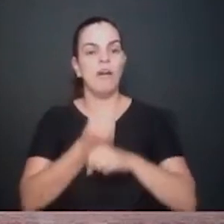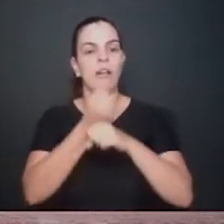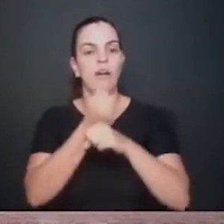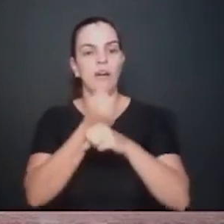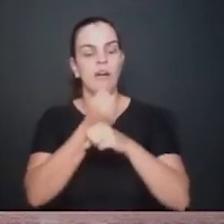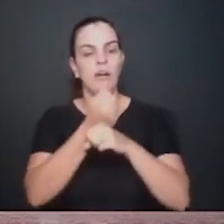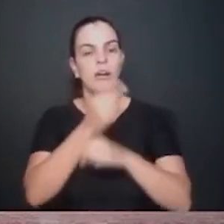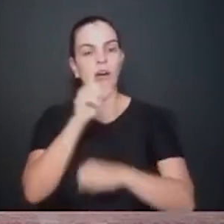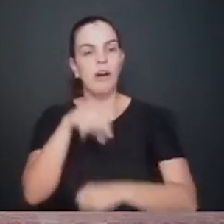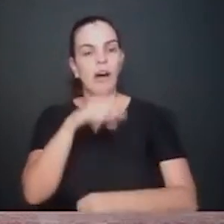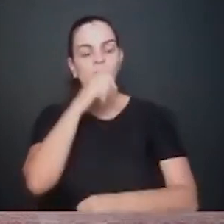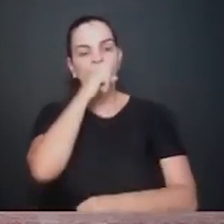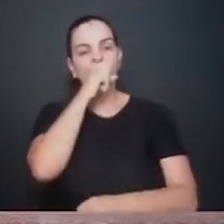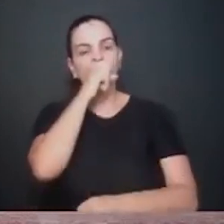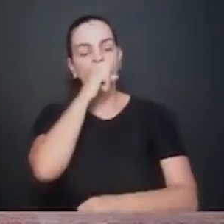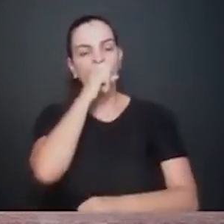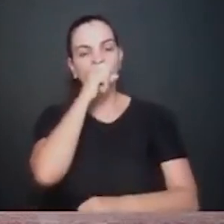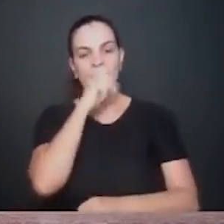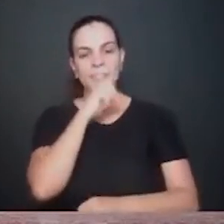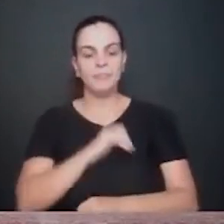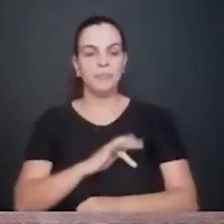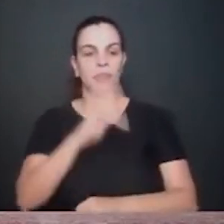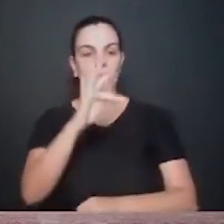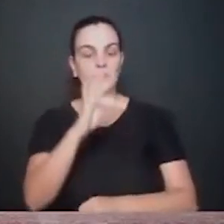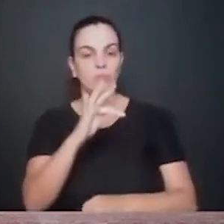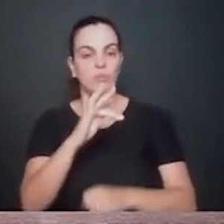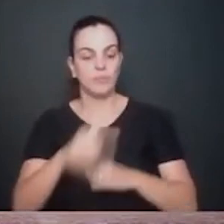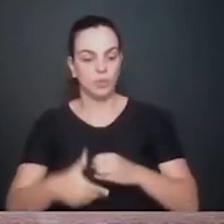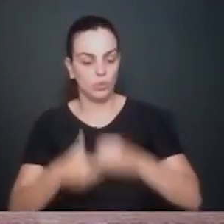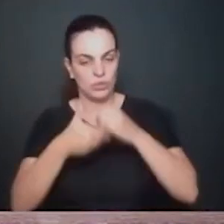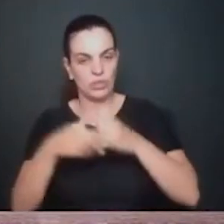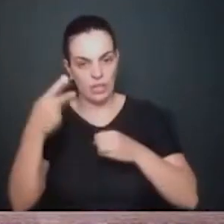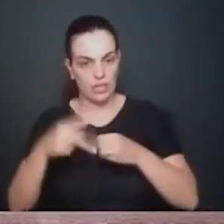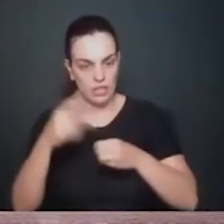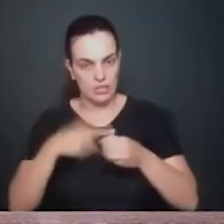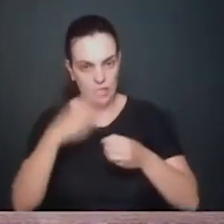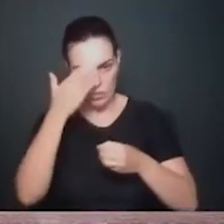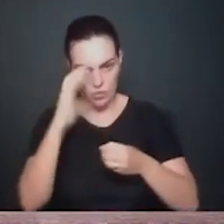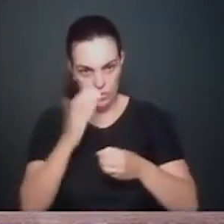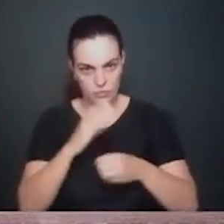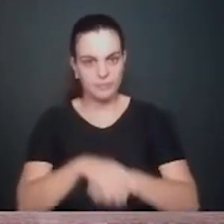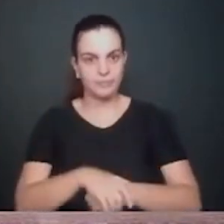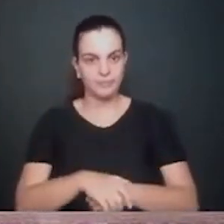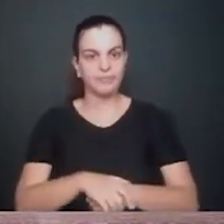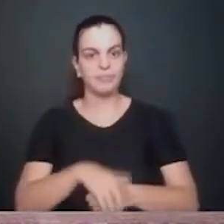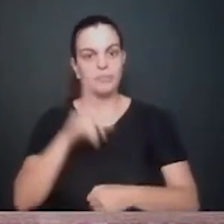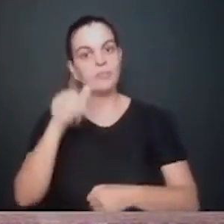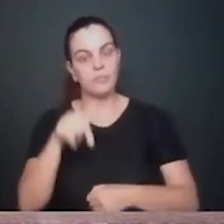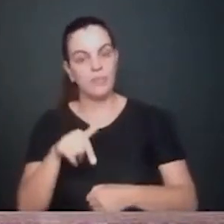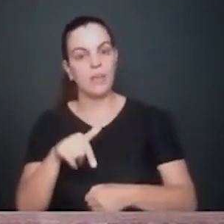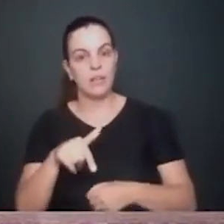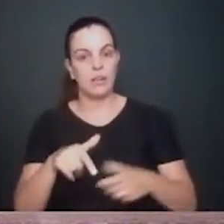para o futuro sustentável da cidade de Curitiba. A cidade que investe, assim como o secretário já falou, em diversas obras estruturantes.